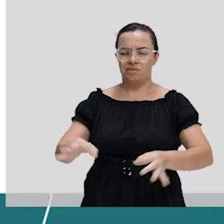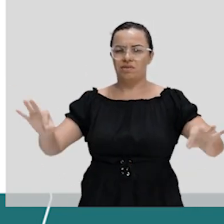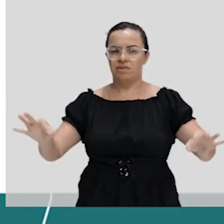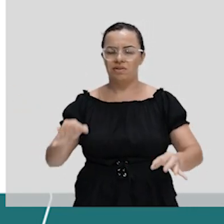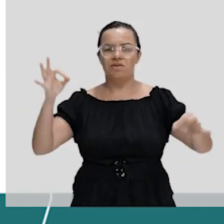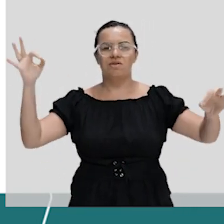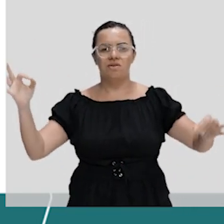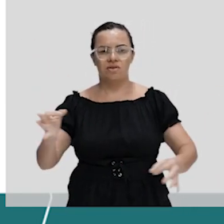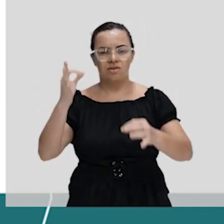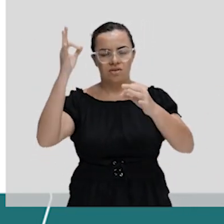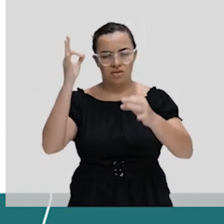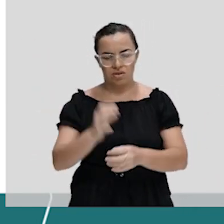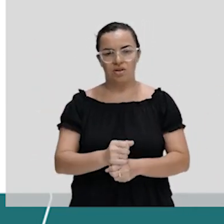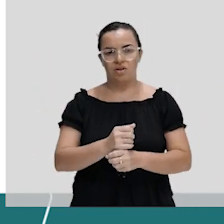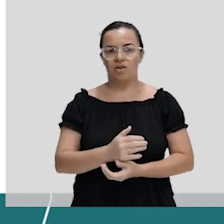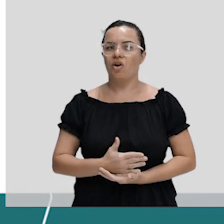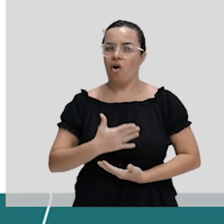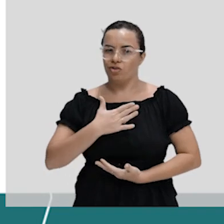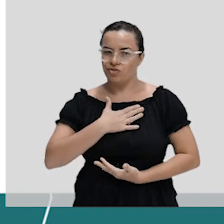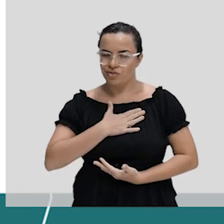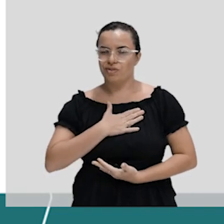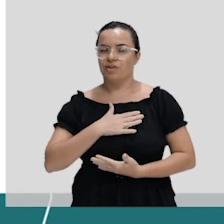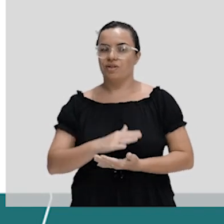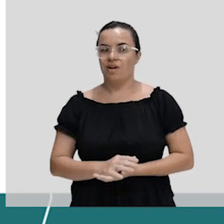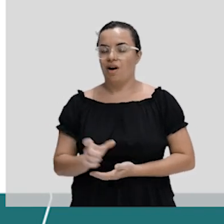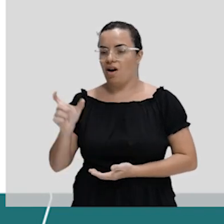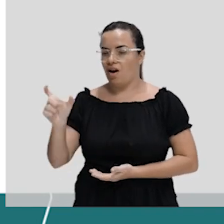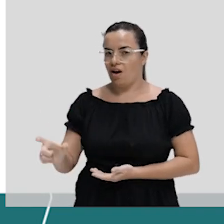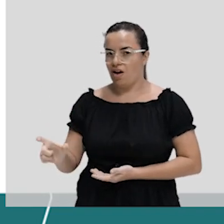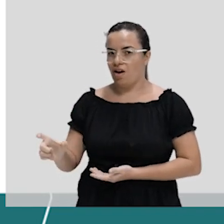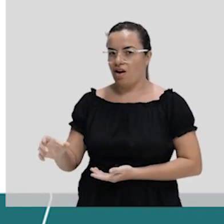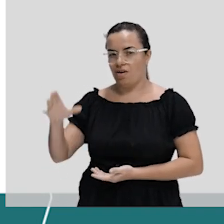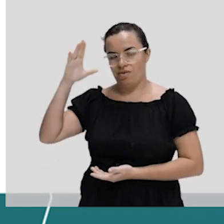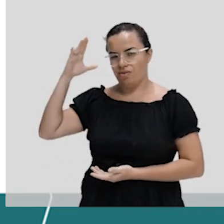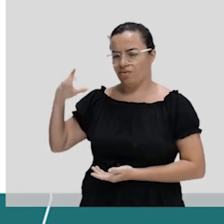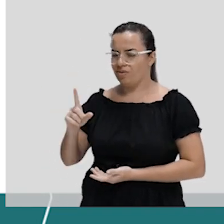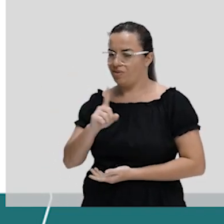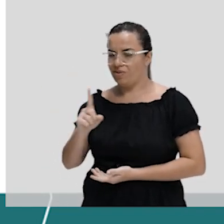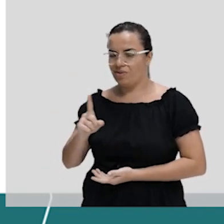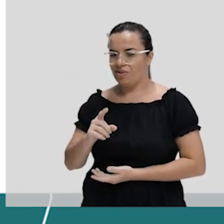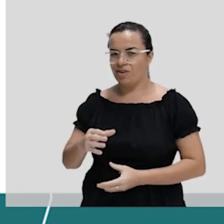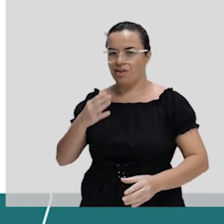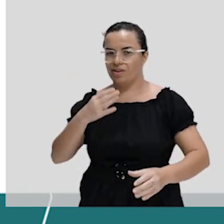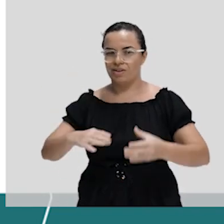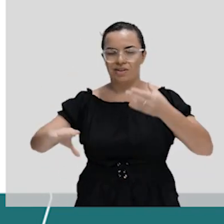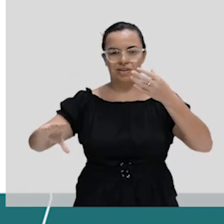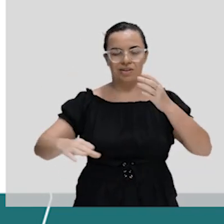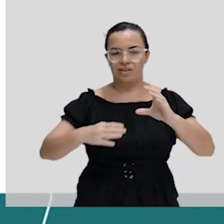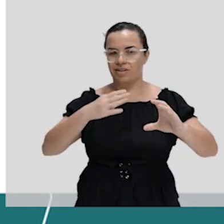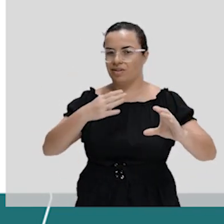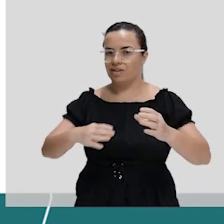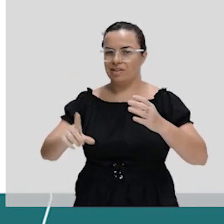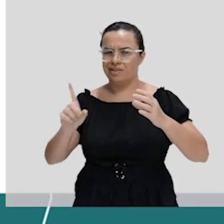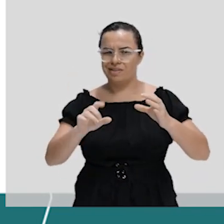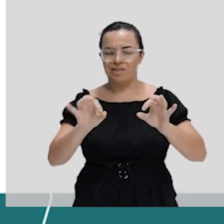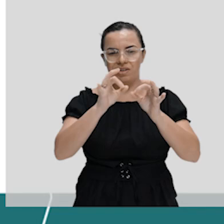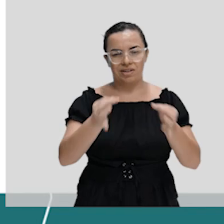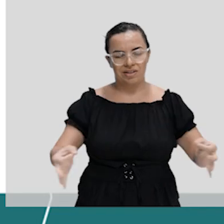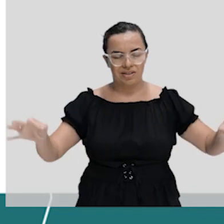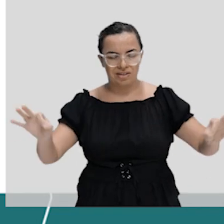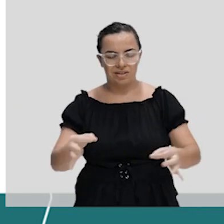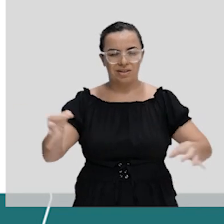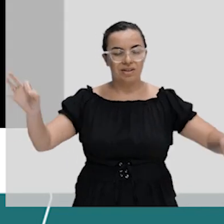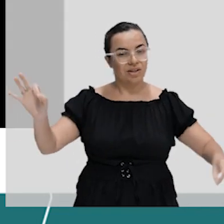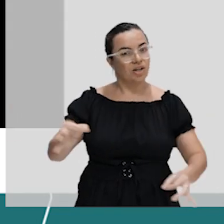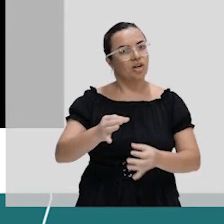sou cantora, não sou maestro, nem maestrina. Minha função aqui é fazer você entender do